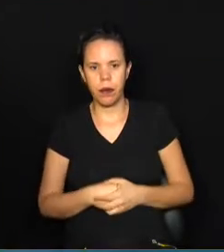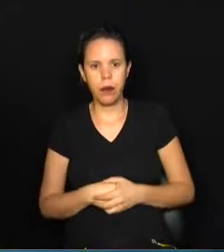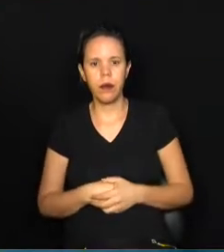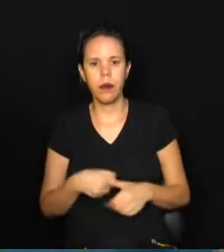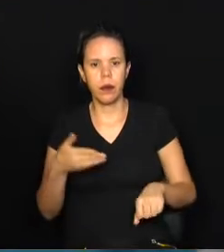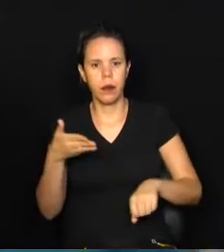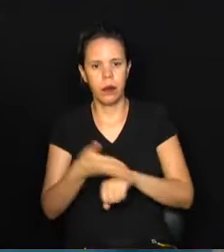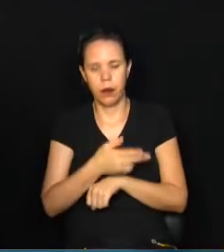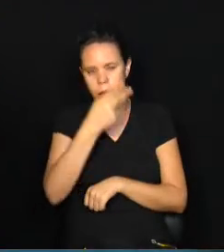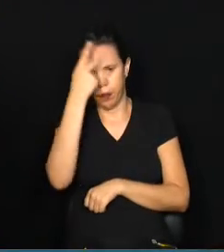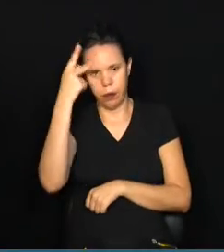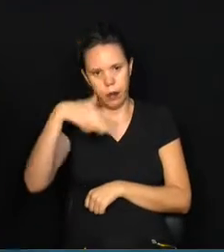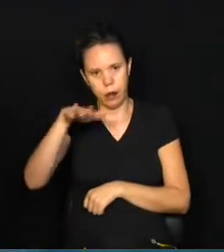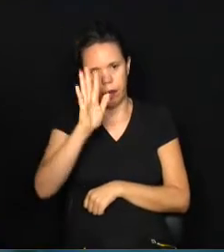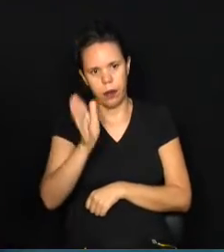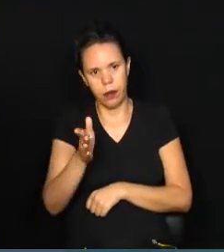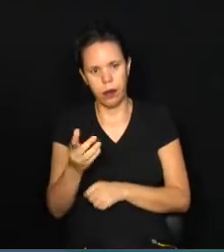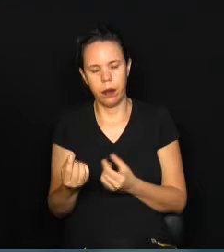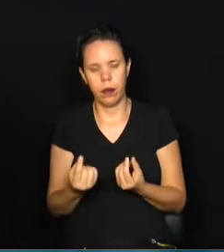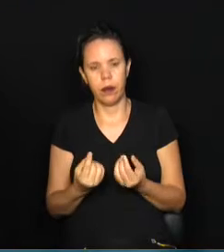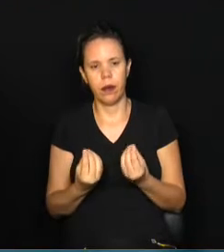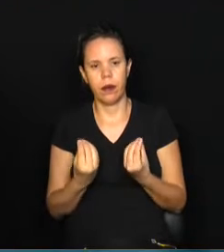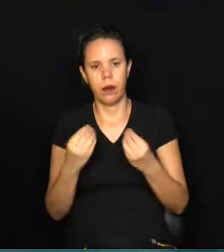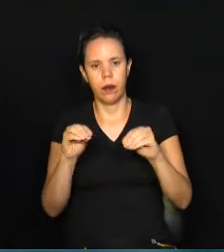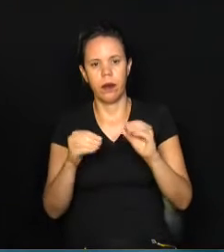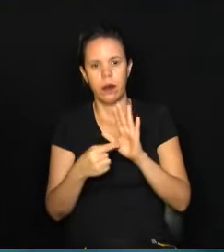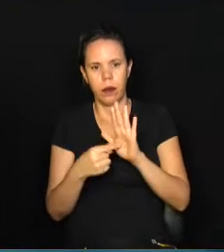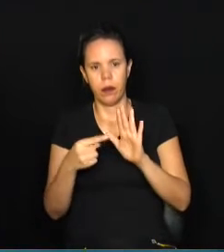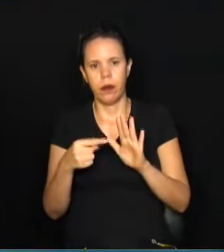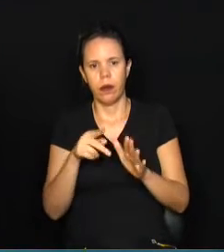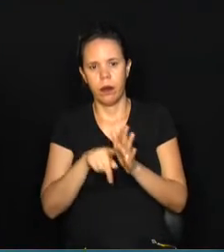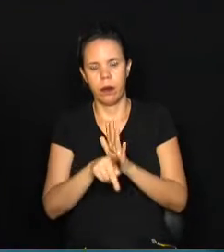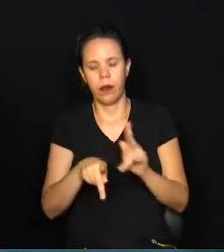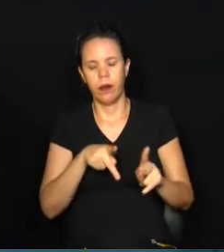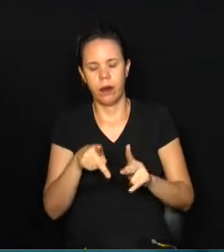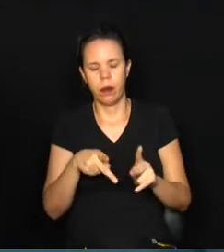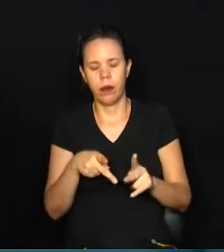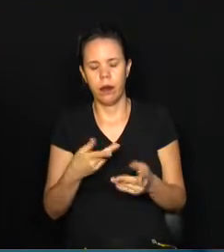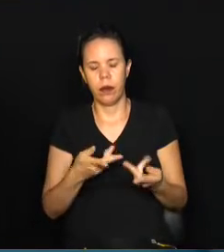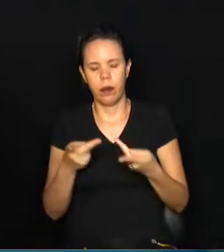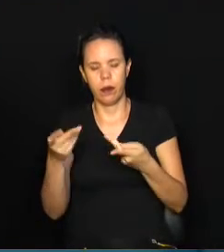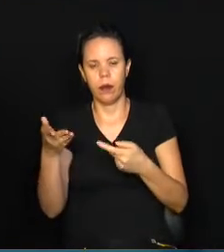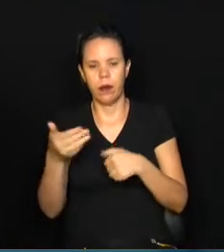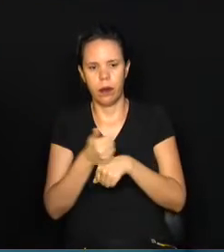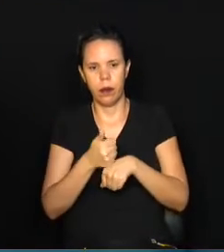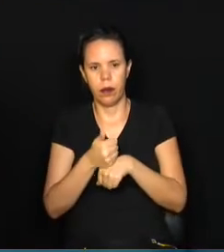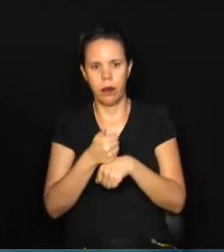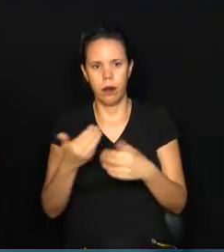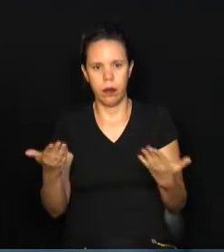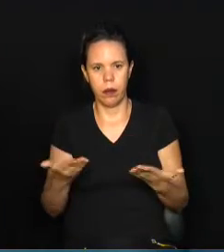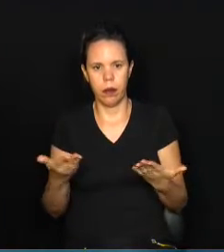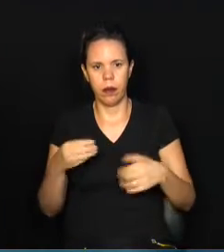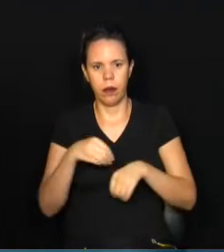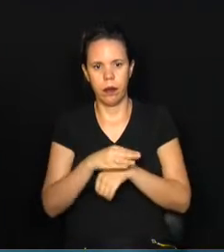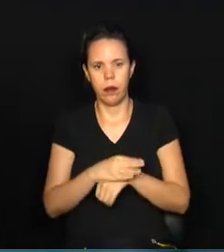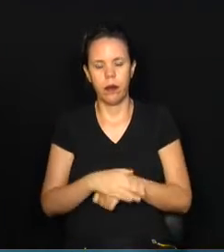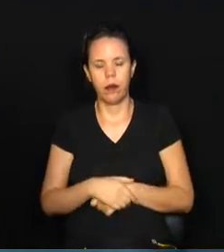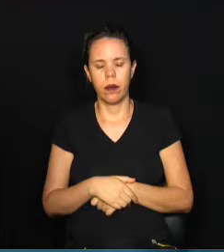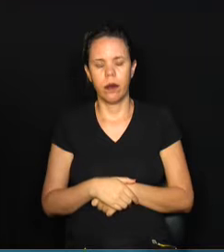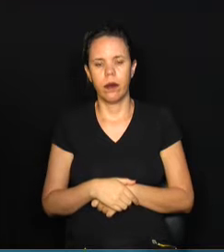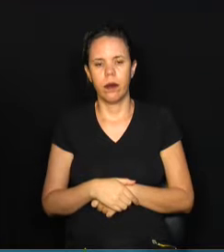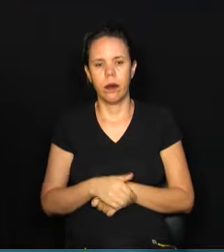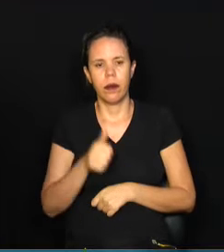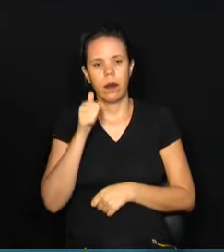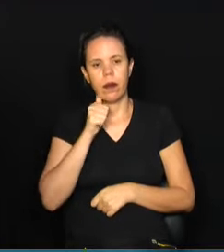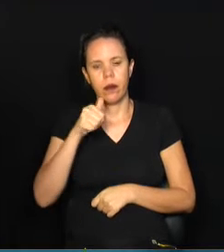participação popular. Já eu vou colocar essas perguntas para os nossos convidados. E agora eu passo a palavra para a